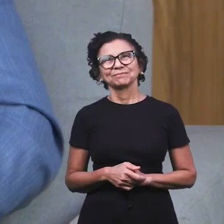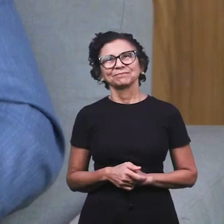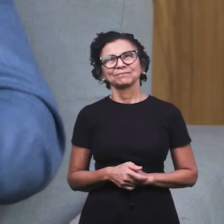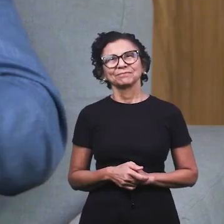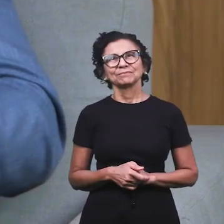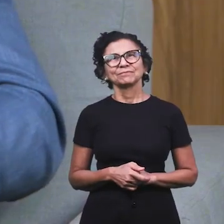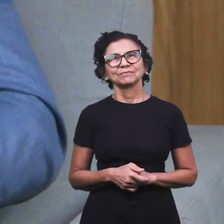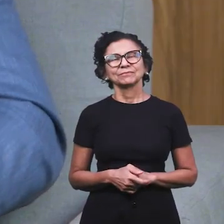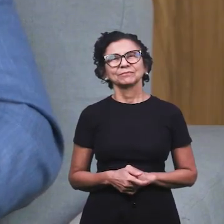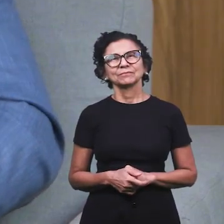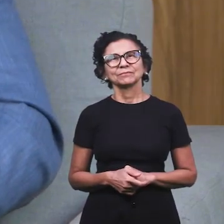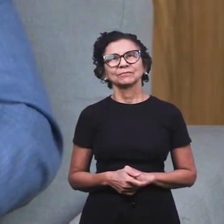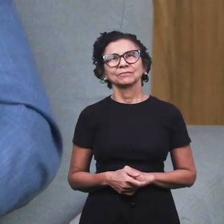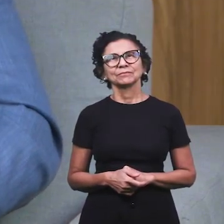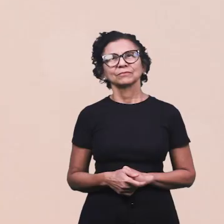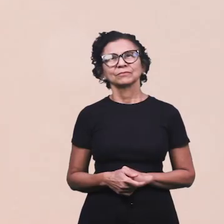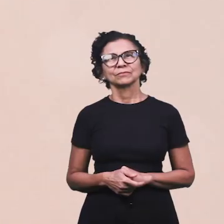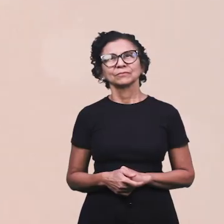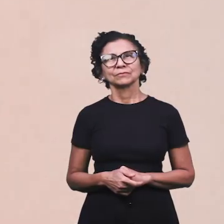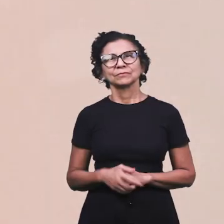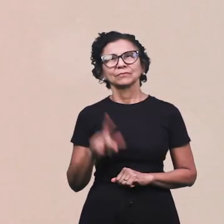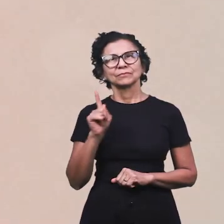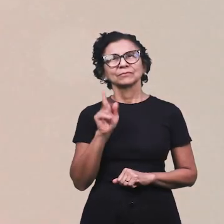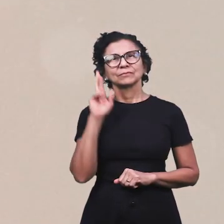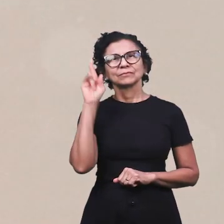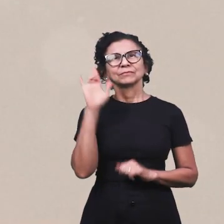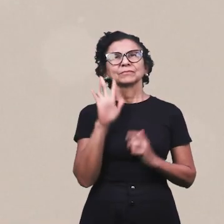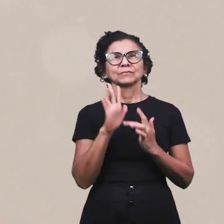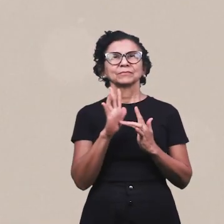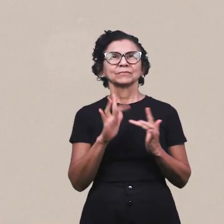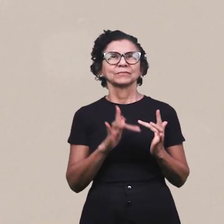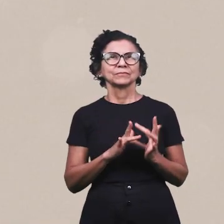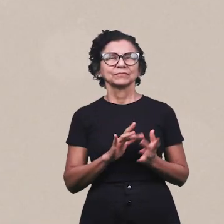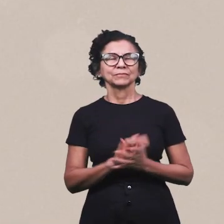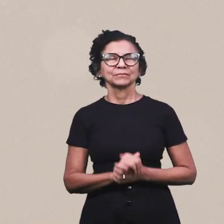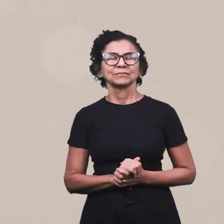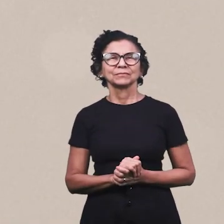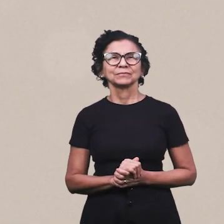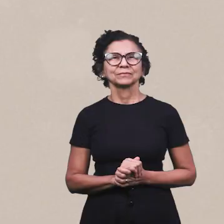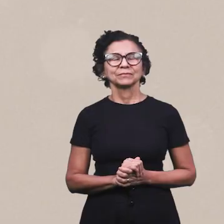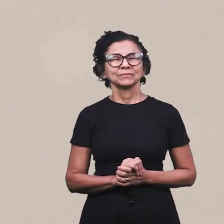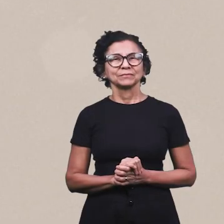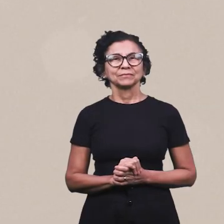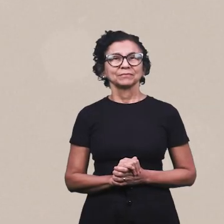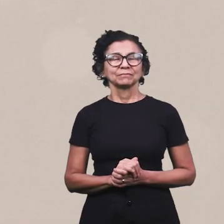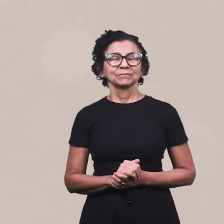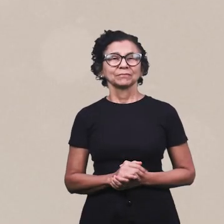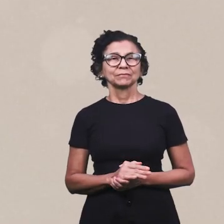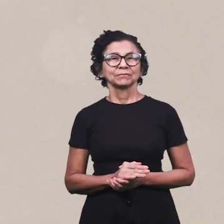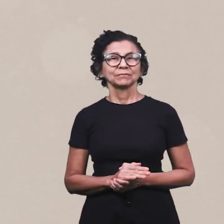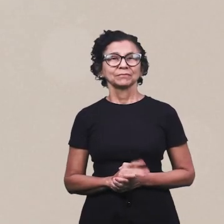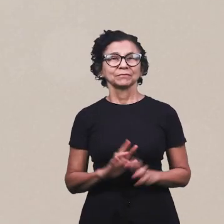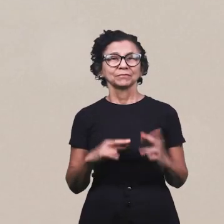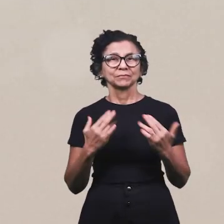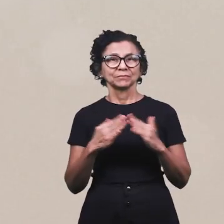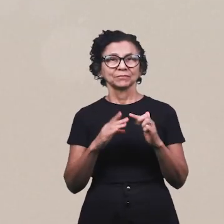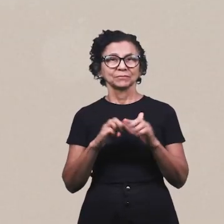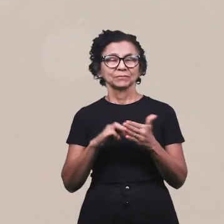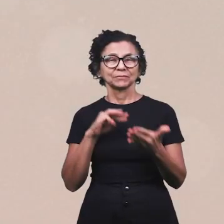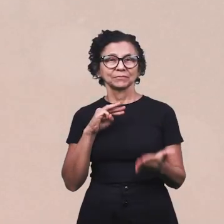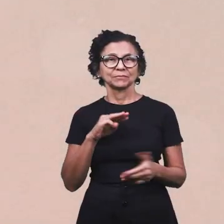irmão. Pode contar, Roberto. A paz do Senhor Jesus. Meu nome é Roberto, eu sou da Igreja Central de Ribeirão